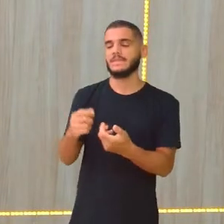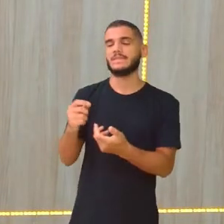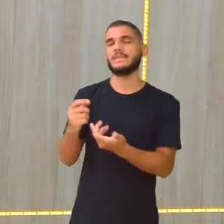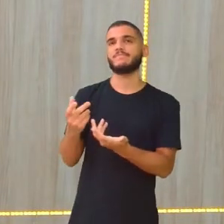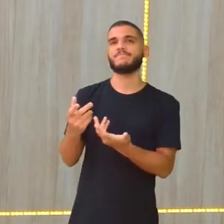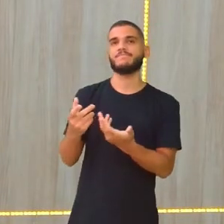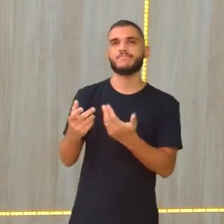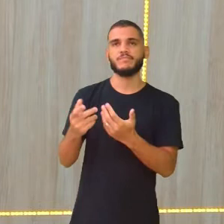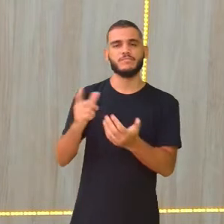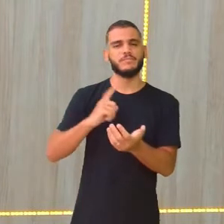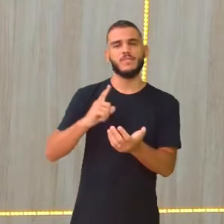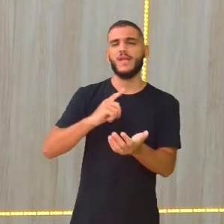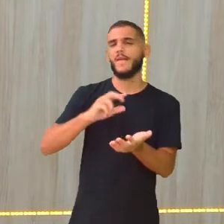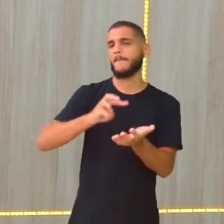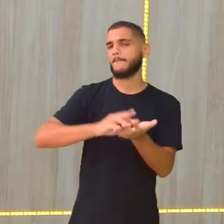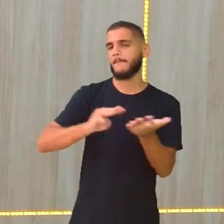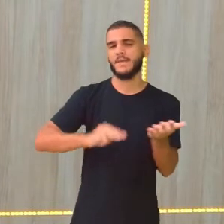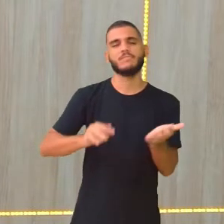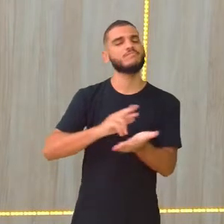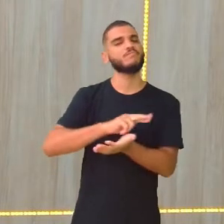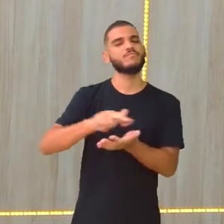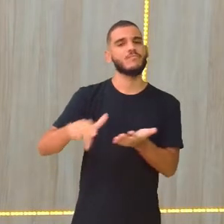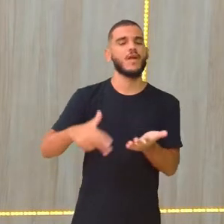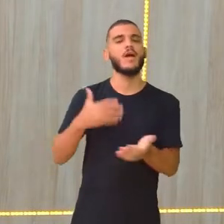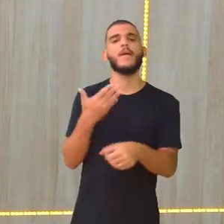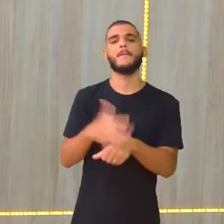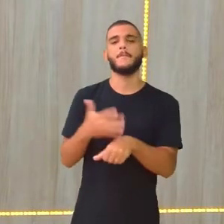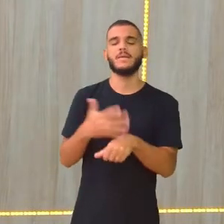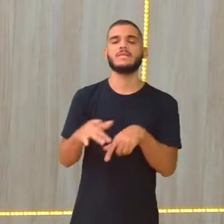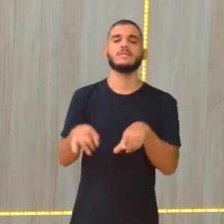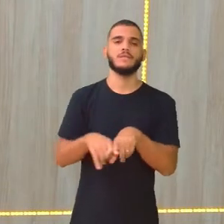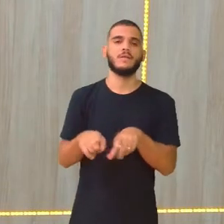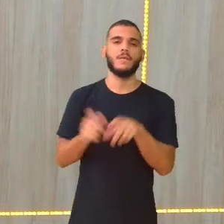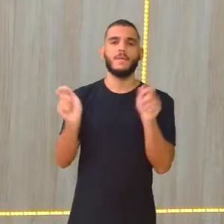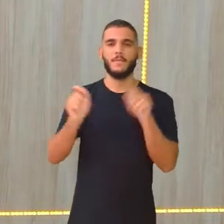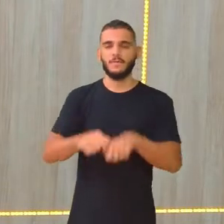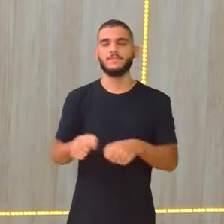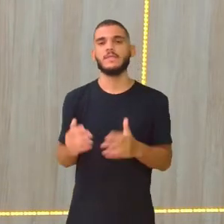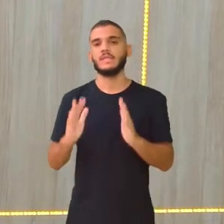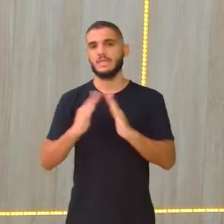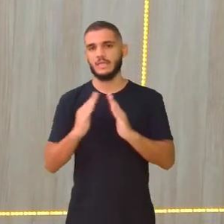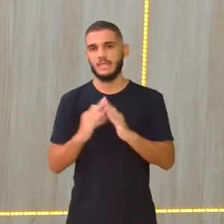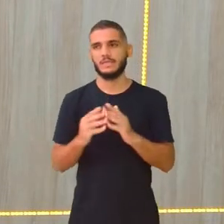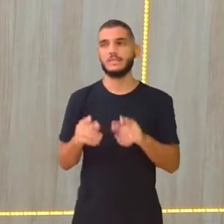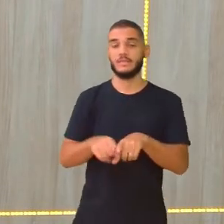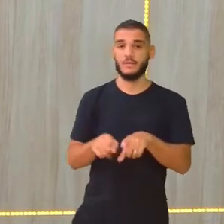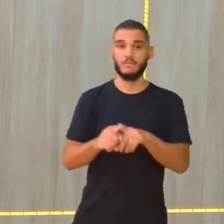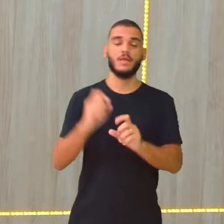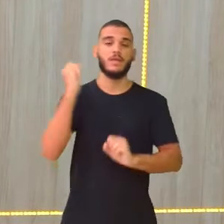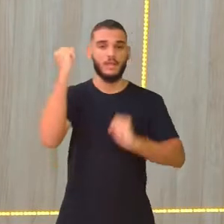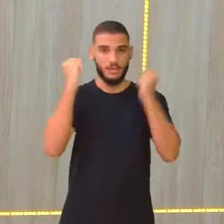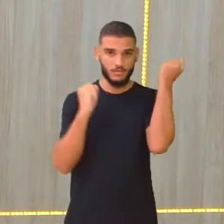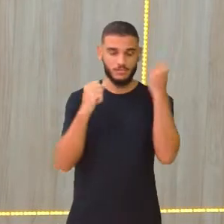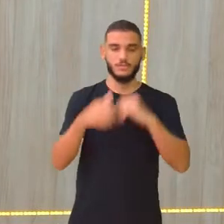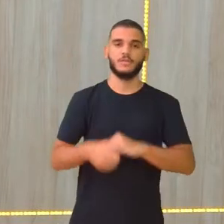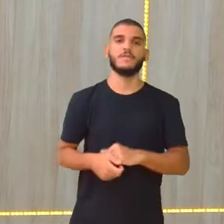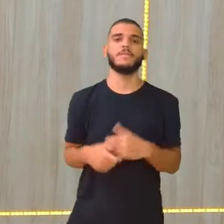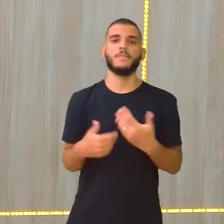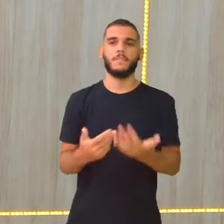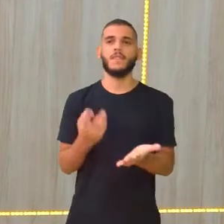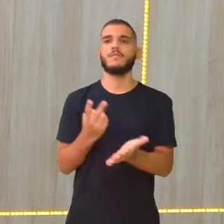infinidade de métodos e práticas que podem ser feitas na nossa casa, mas também na indústria. Mas,